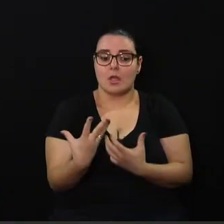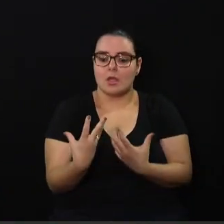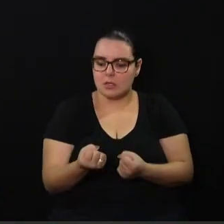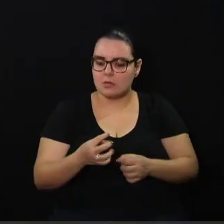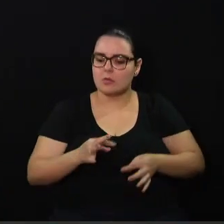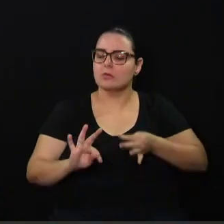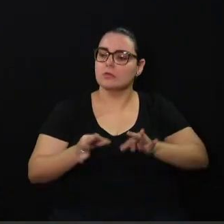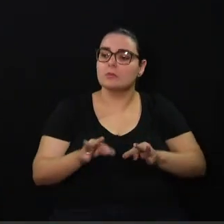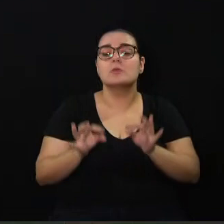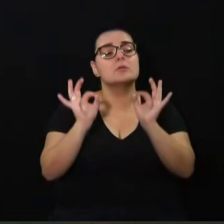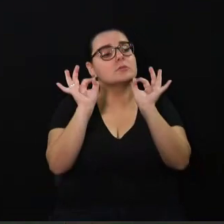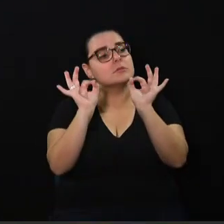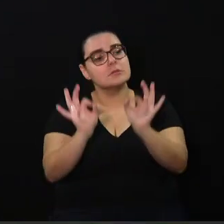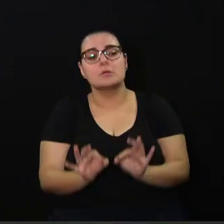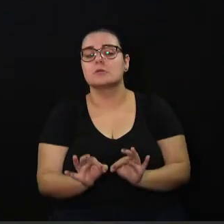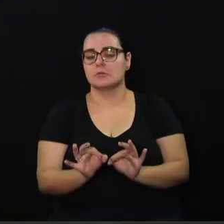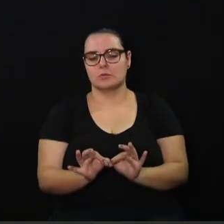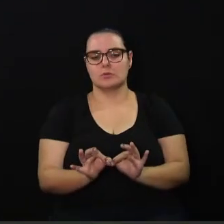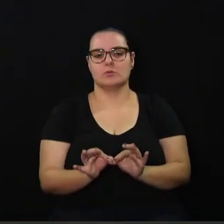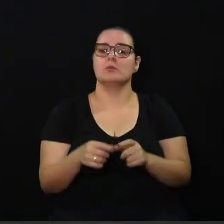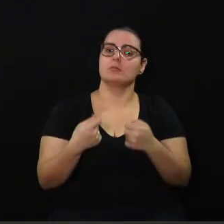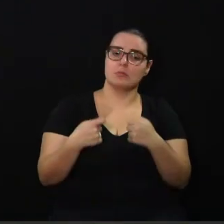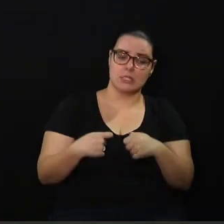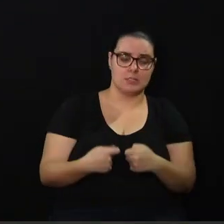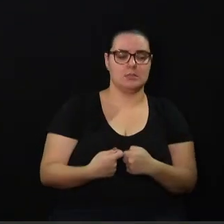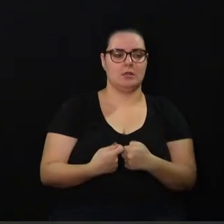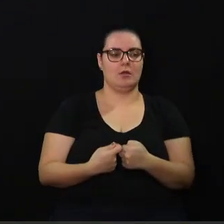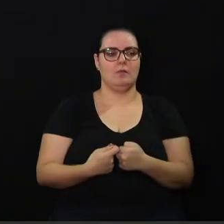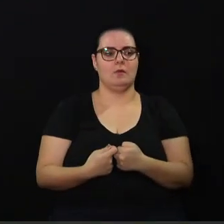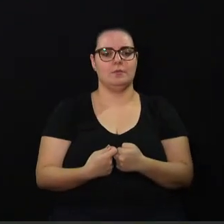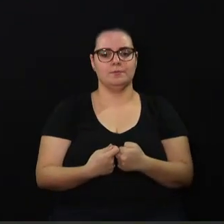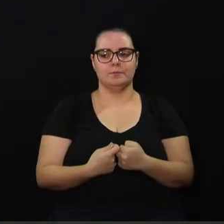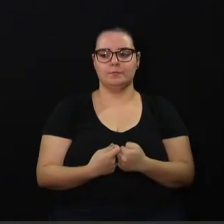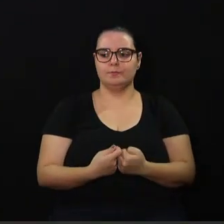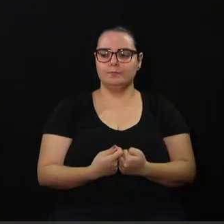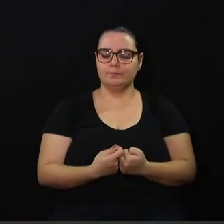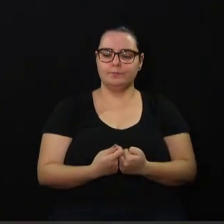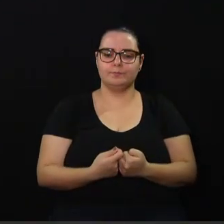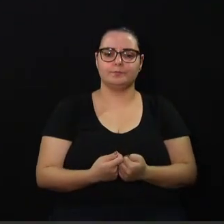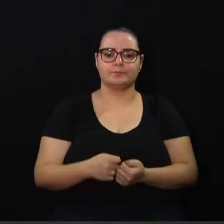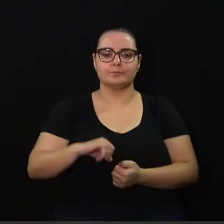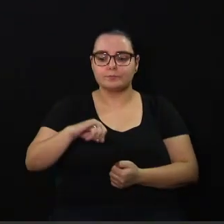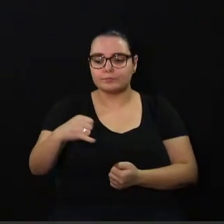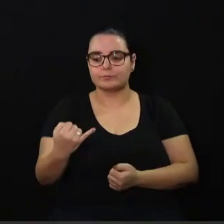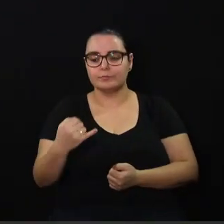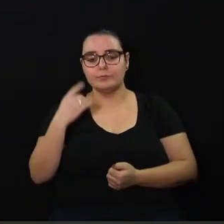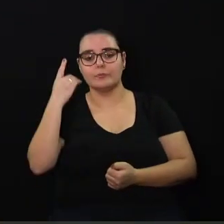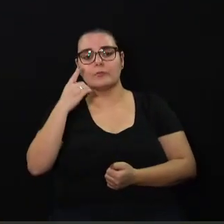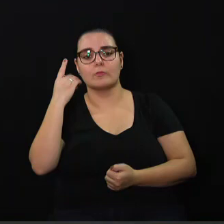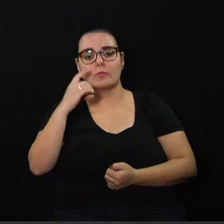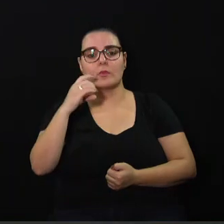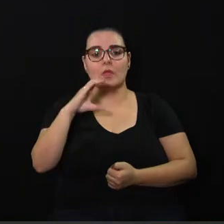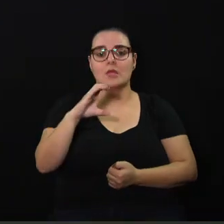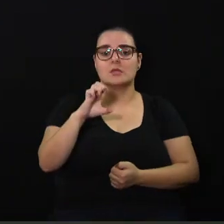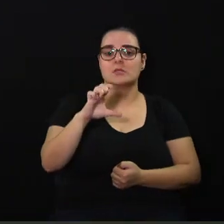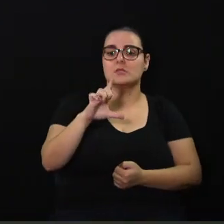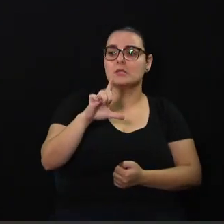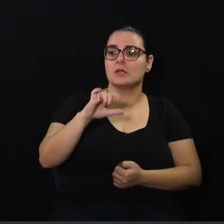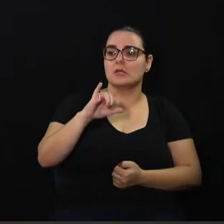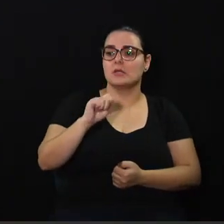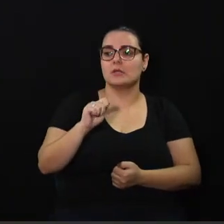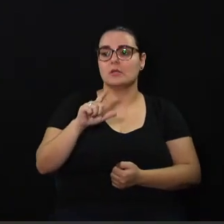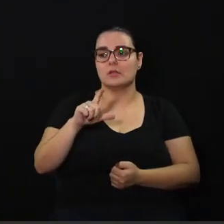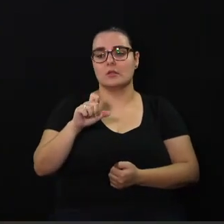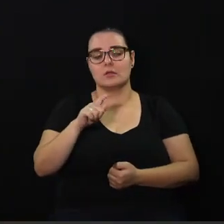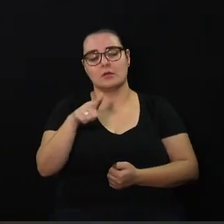adequados e naquela oportunidade a deputada então deputada célia leão levou para a assembléia